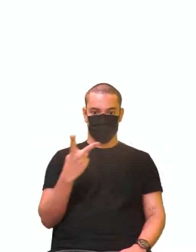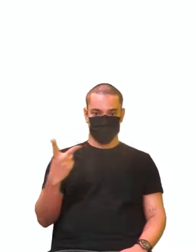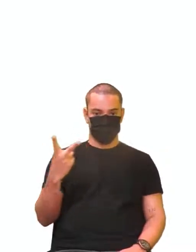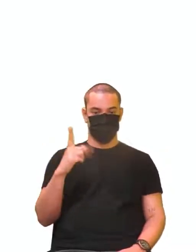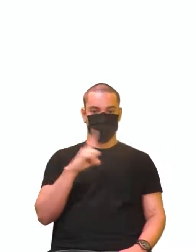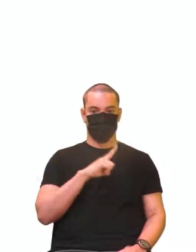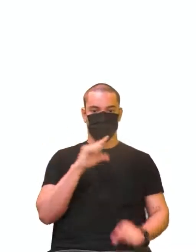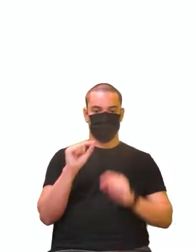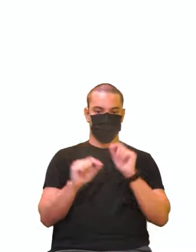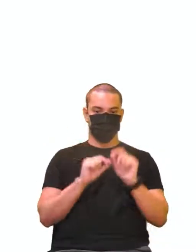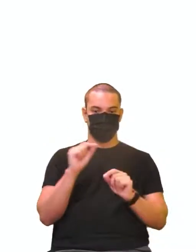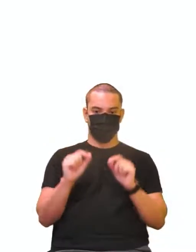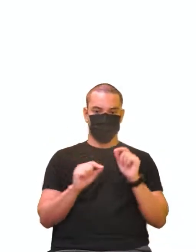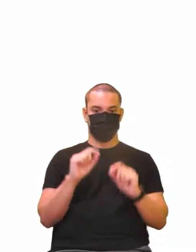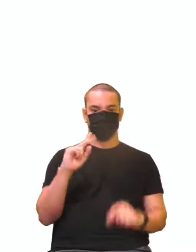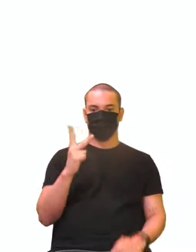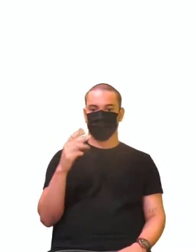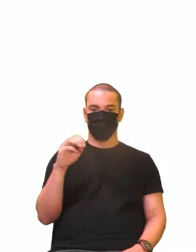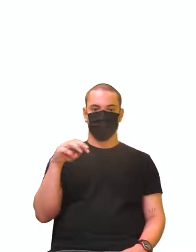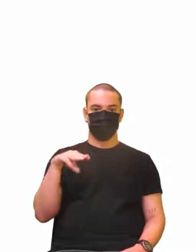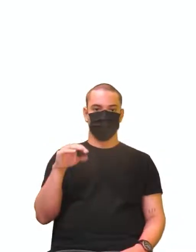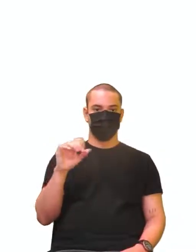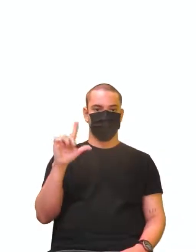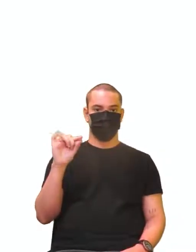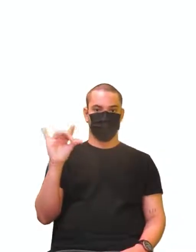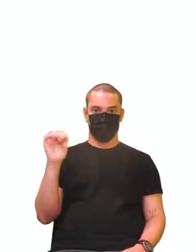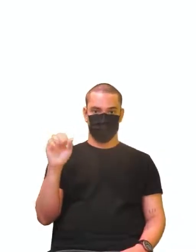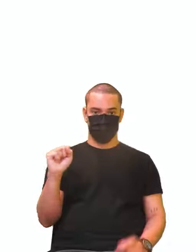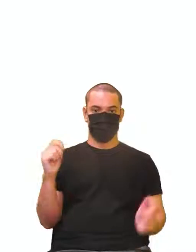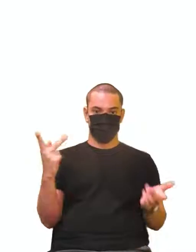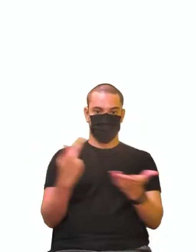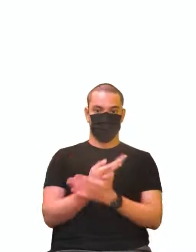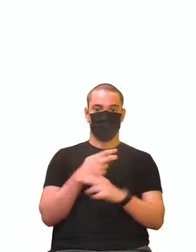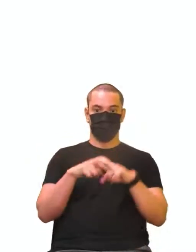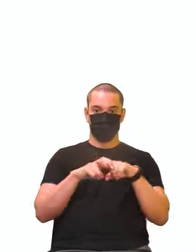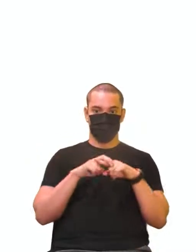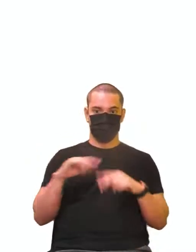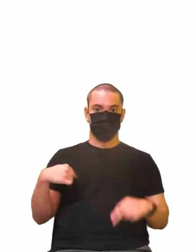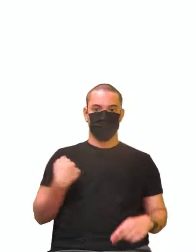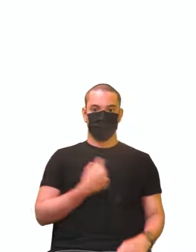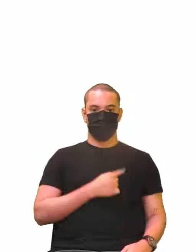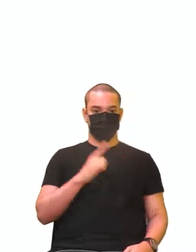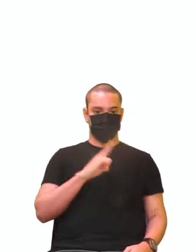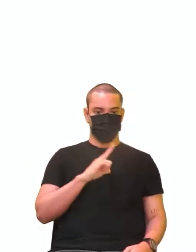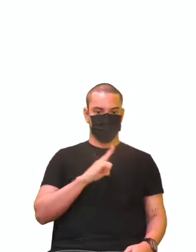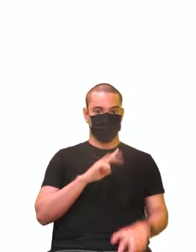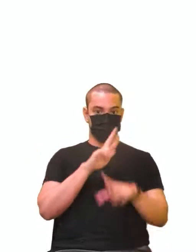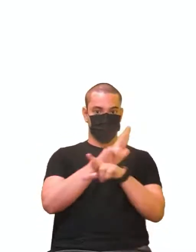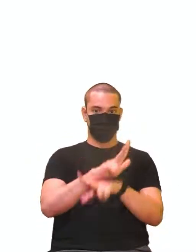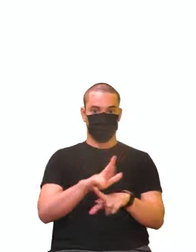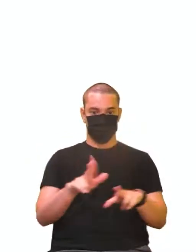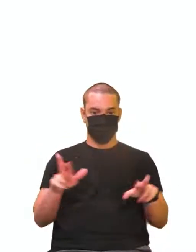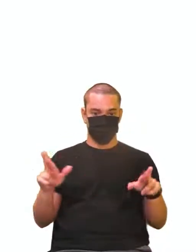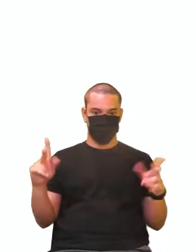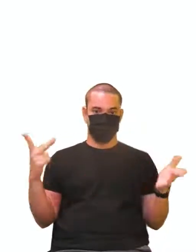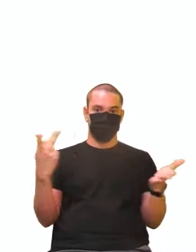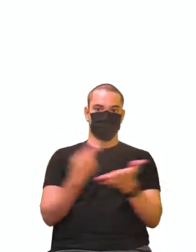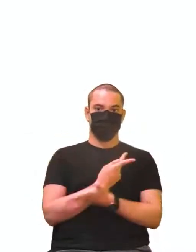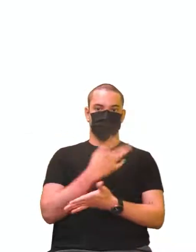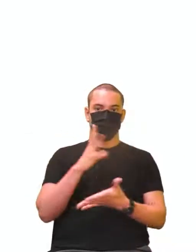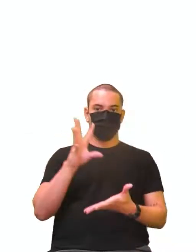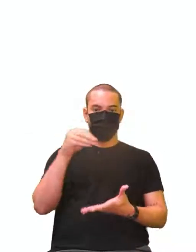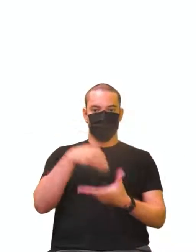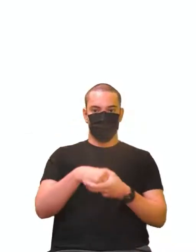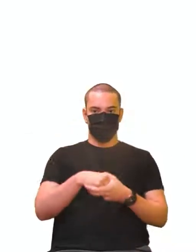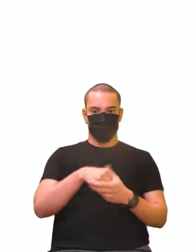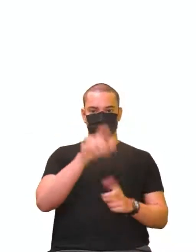elas são homólogas nesses cromossomos, certo? Por isso que a gente vai ter essa variedade de heranças acontecendo